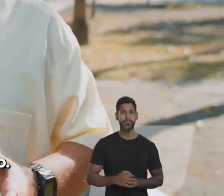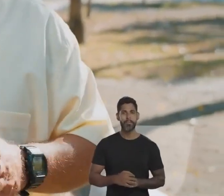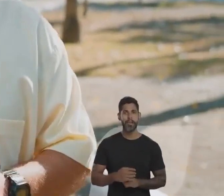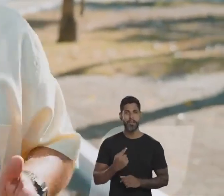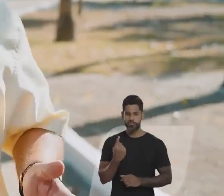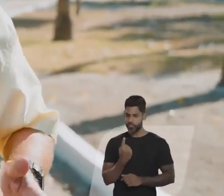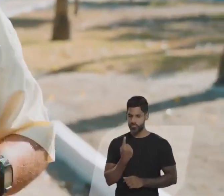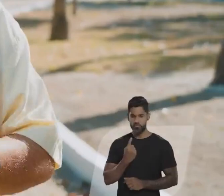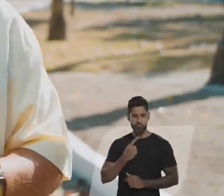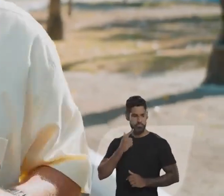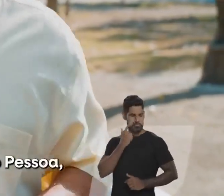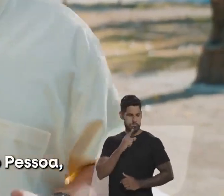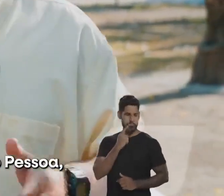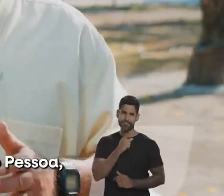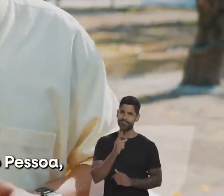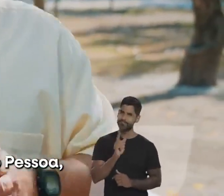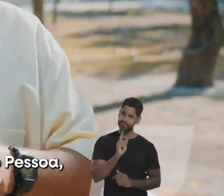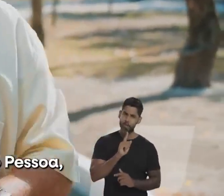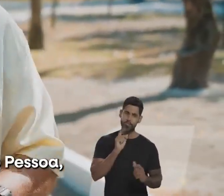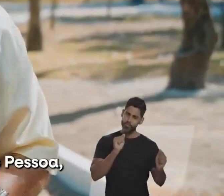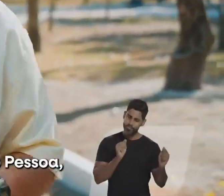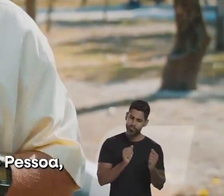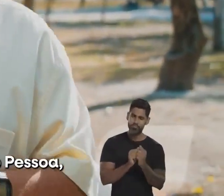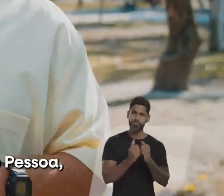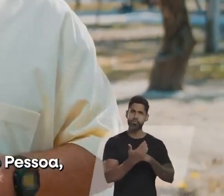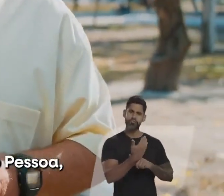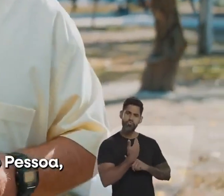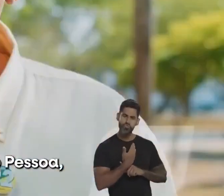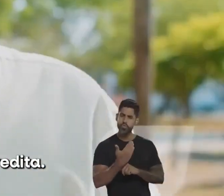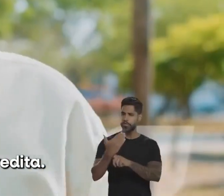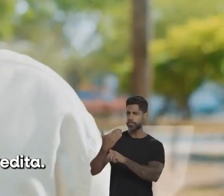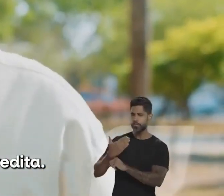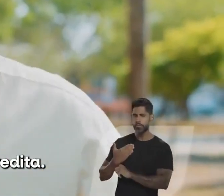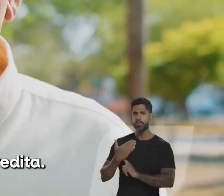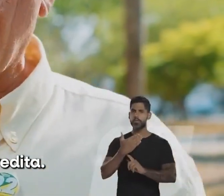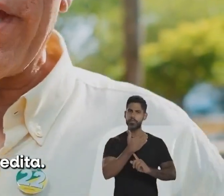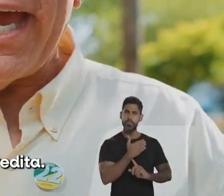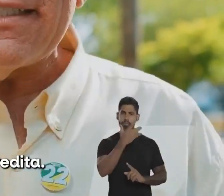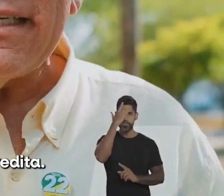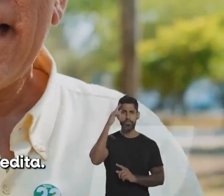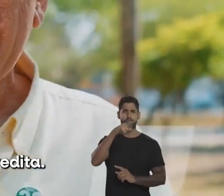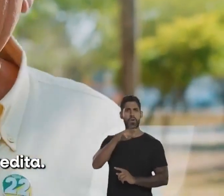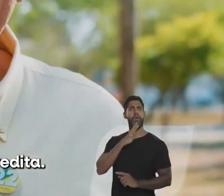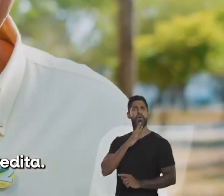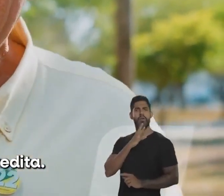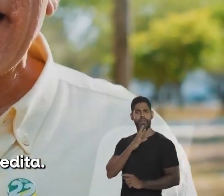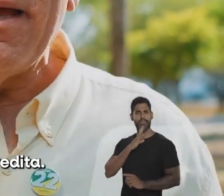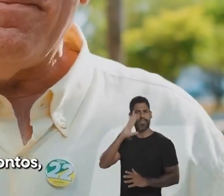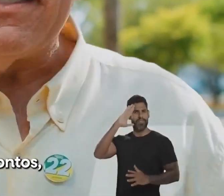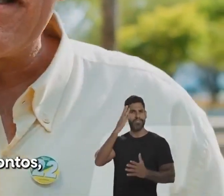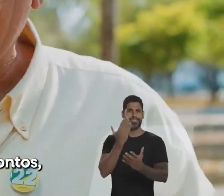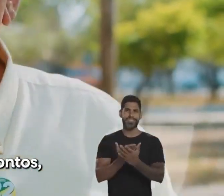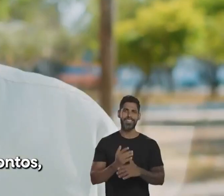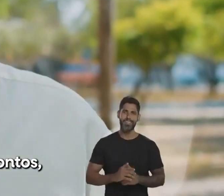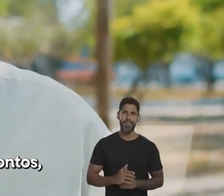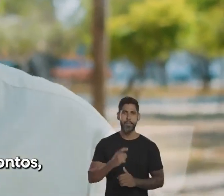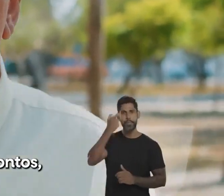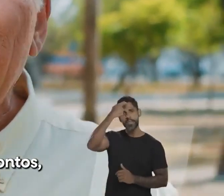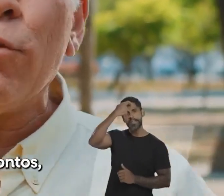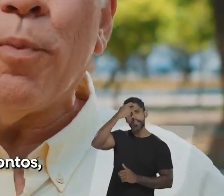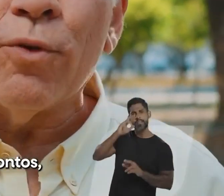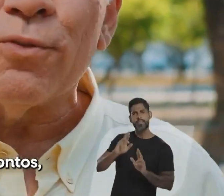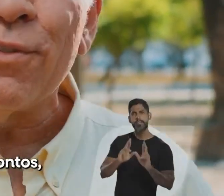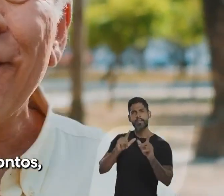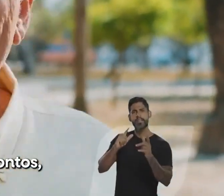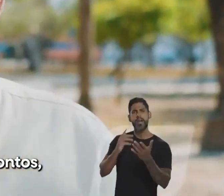sozinho. Reunimos gente de bem em todo o nosso projeto para João Pessoa. Gente que você conhece e acredita. Pensamos diferente